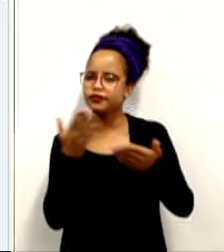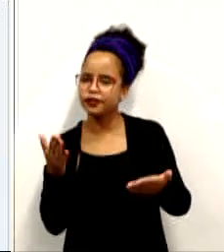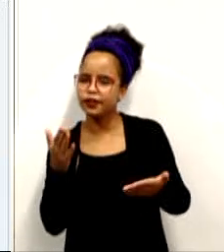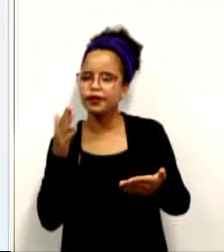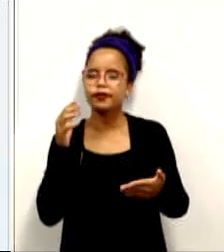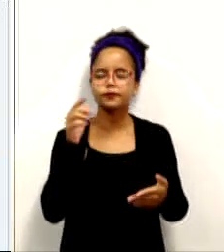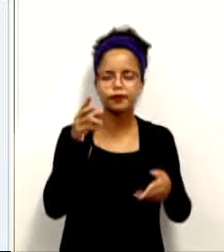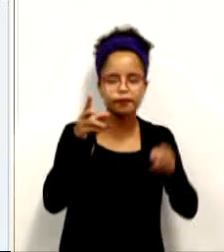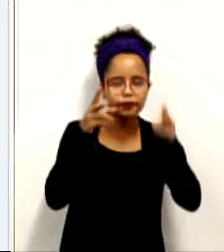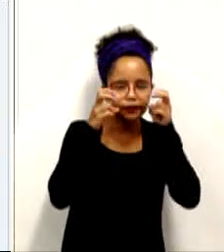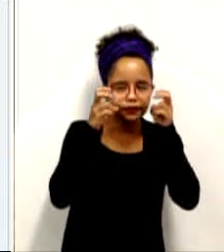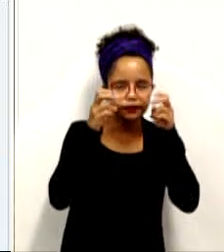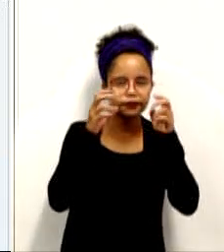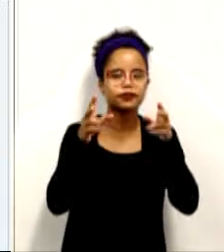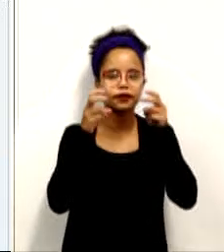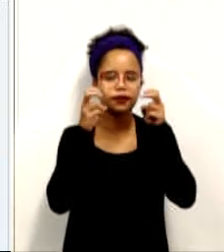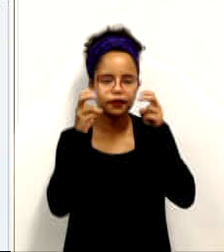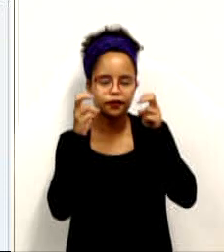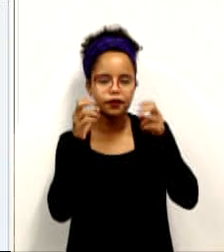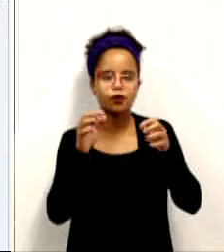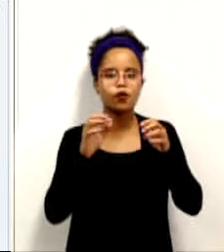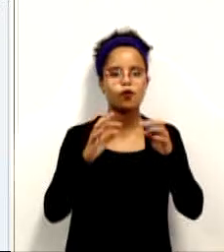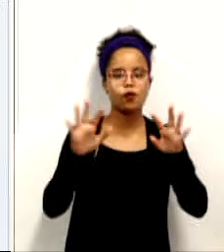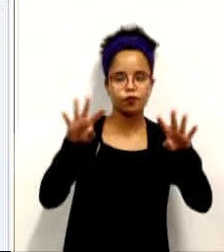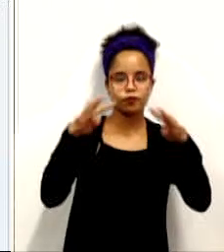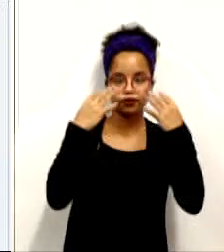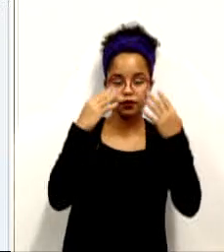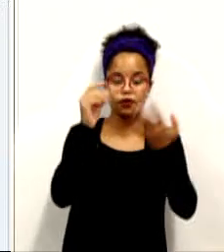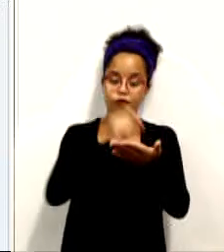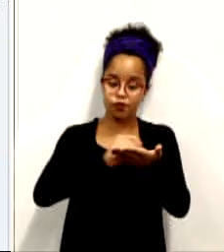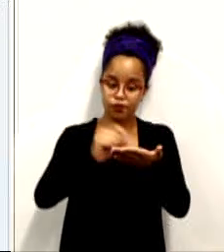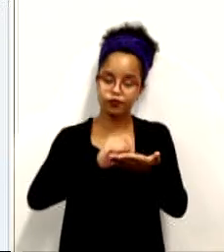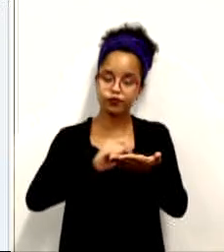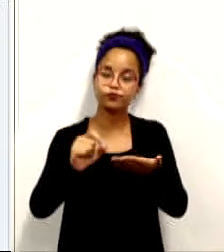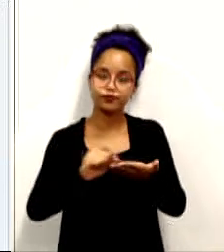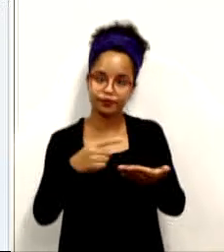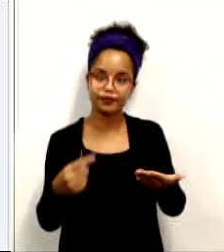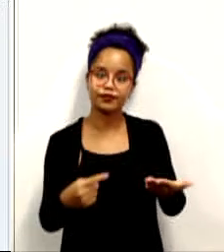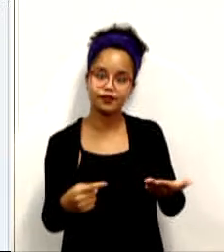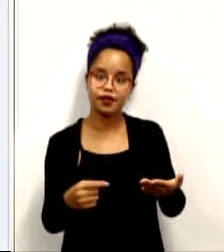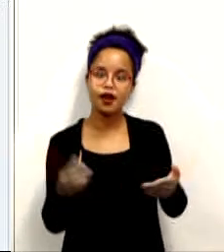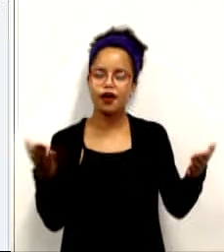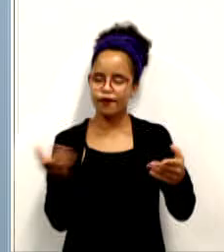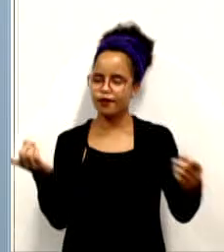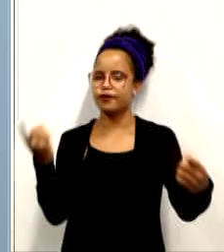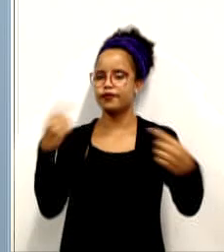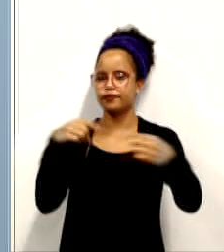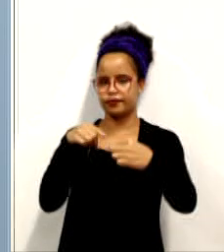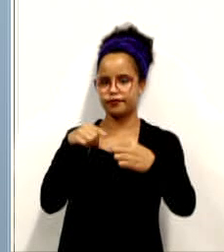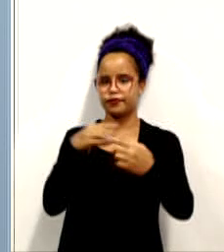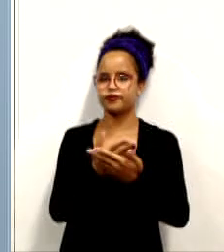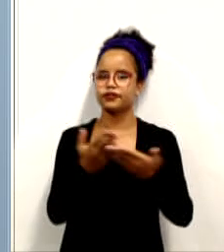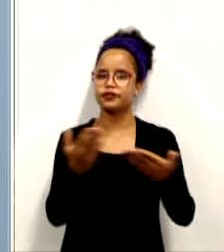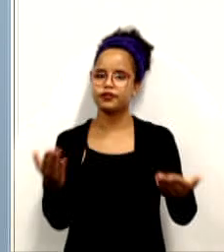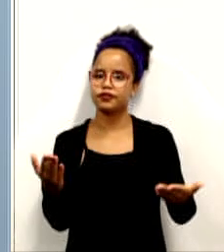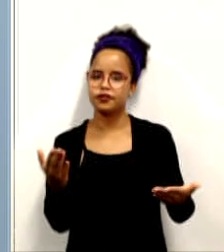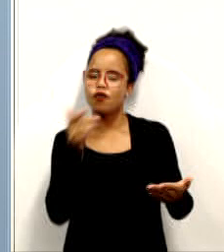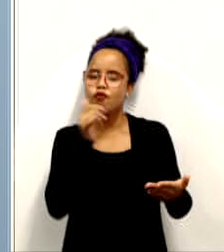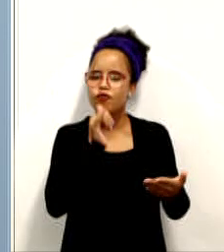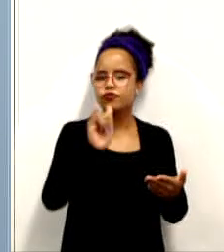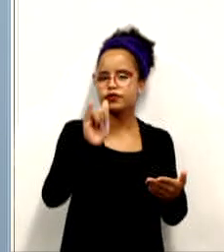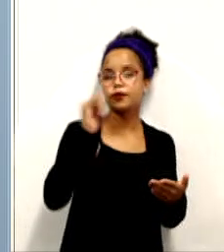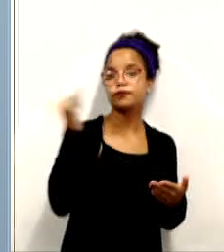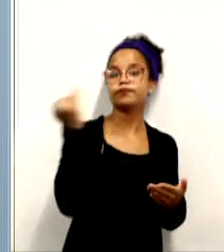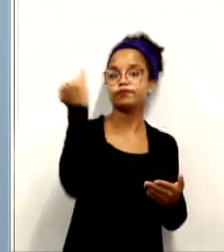caderninho, anotar as diquinhas? Vou lançar um desafio para vocês, mas eu vou trazer mais uma informação importante, tá?